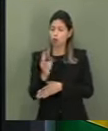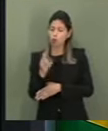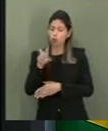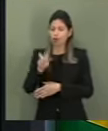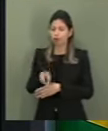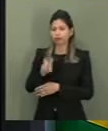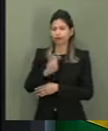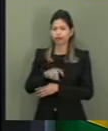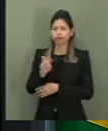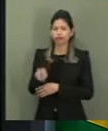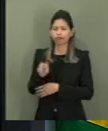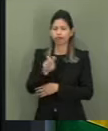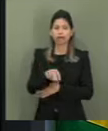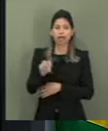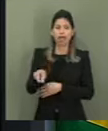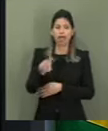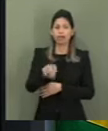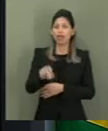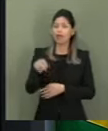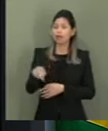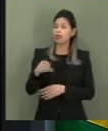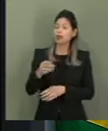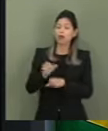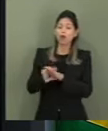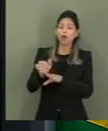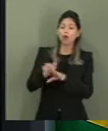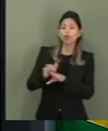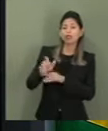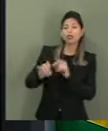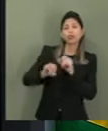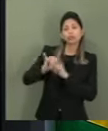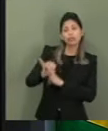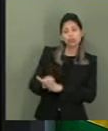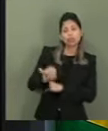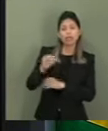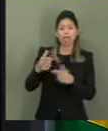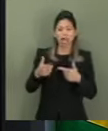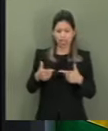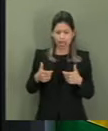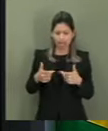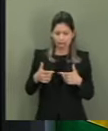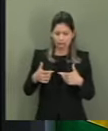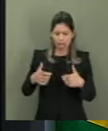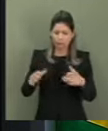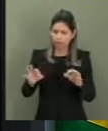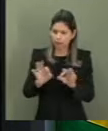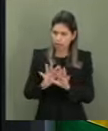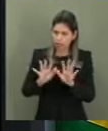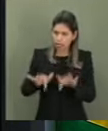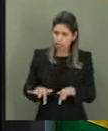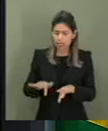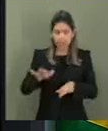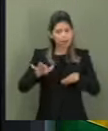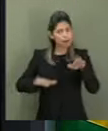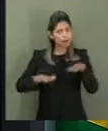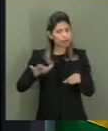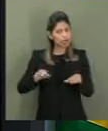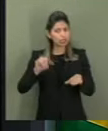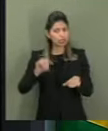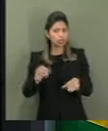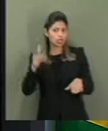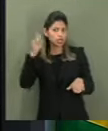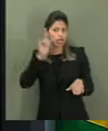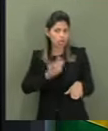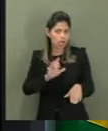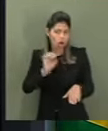que quando a guerra terminasse, independente quem ganhasse, e fechado o acordo, seria assegurado